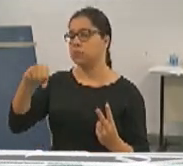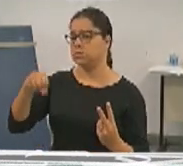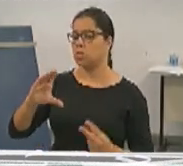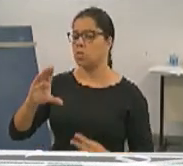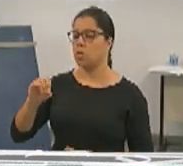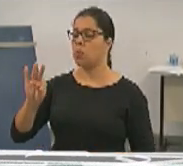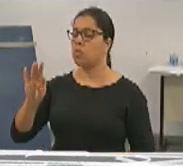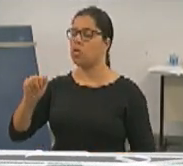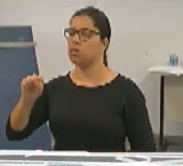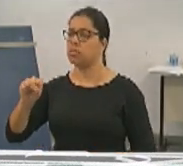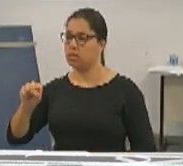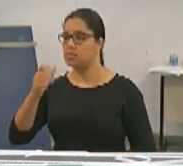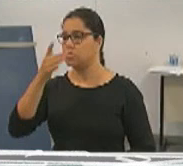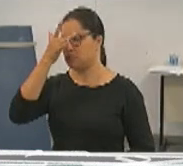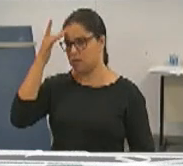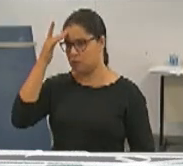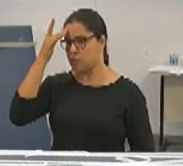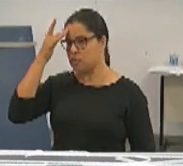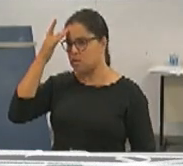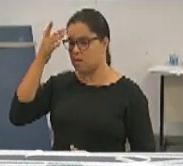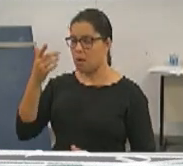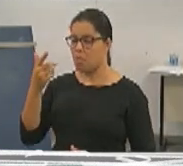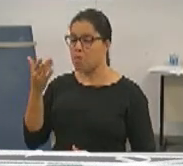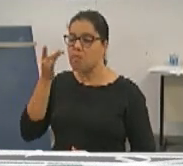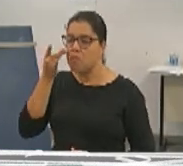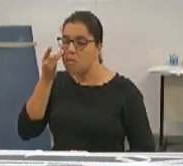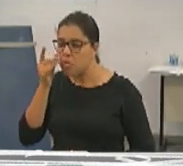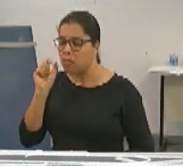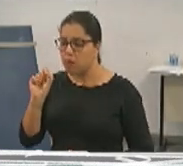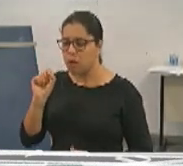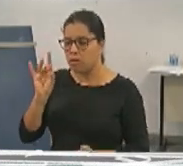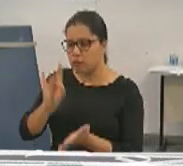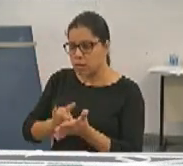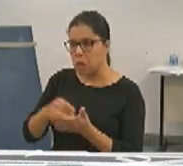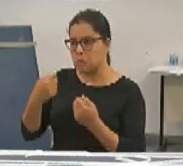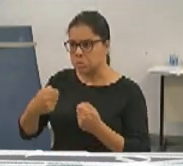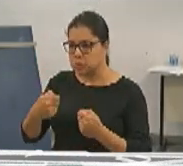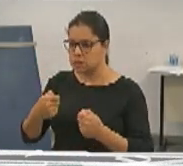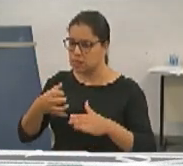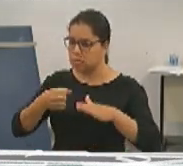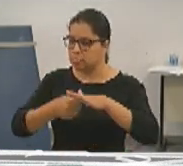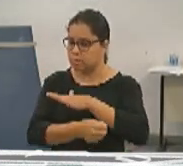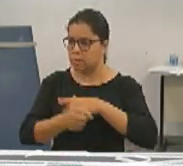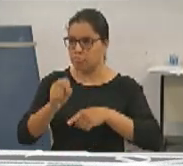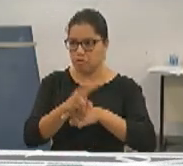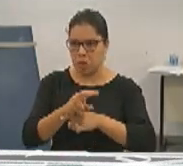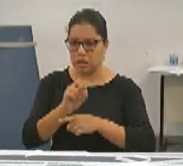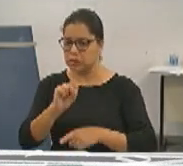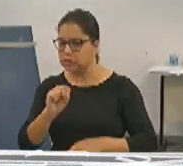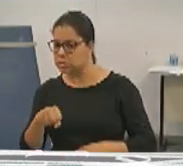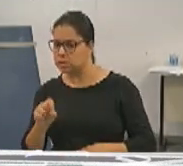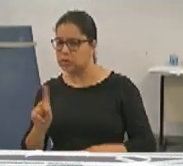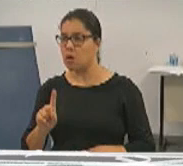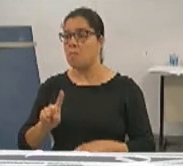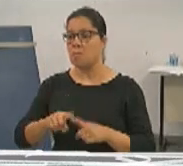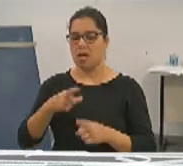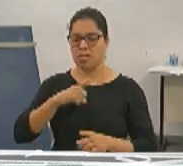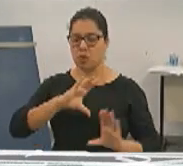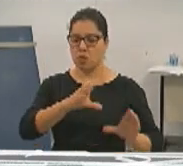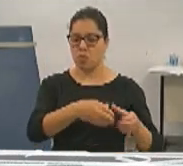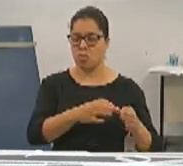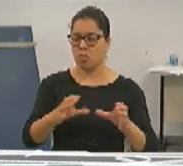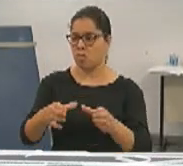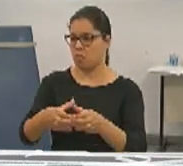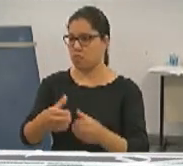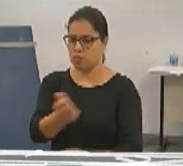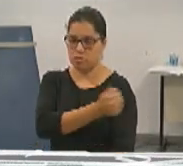por heteroidentificação. Então, a gente, com as denúncias que foram feitas pelos alunos, a gente